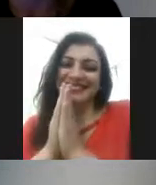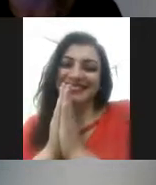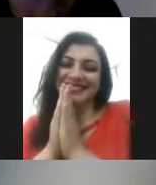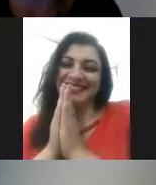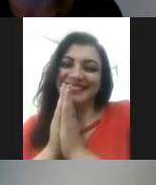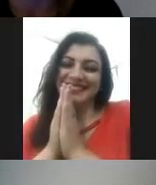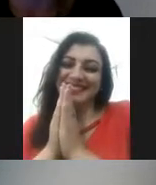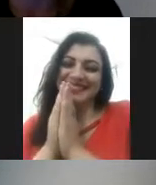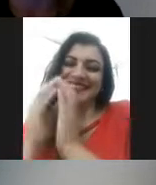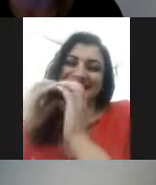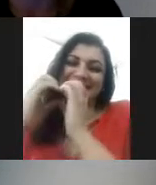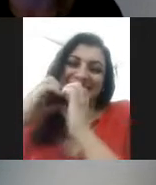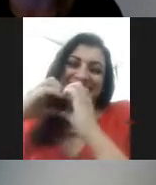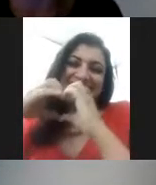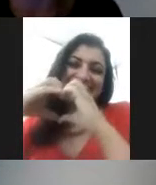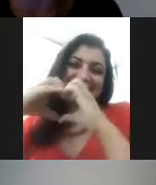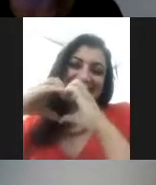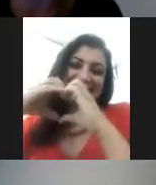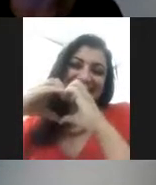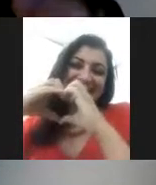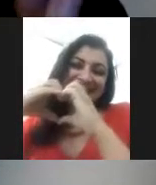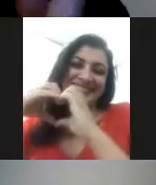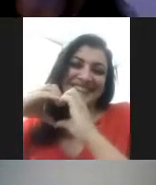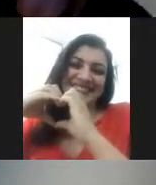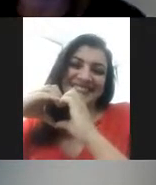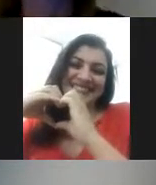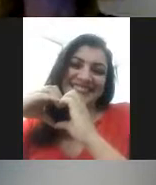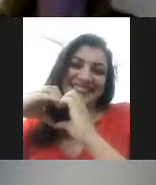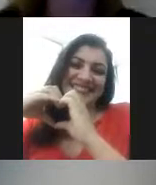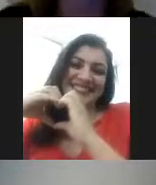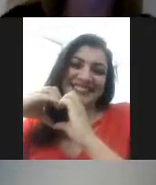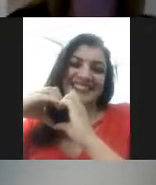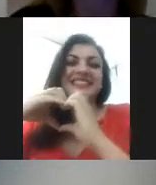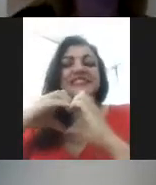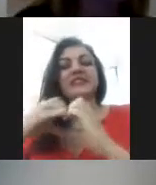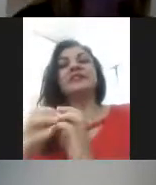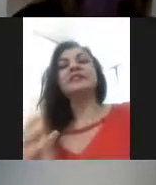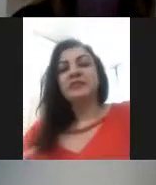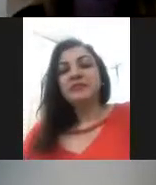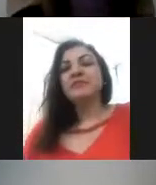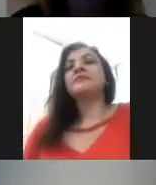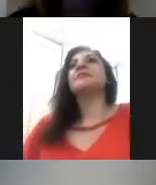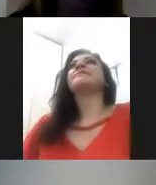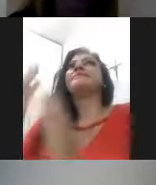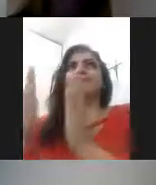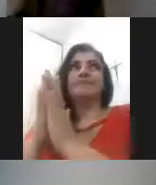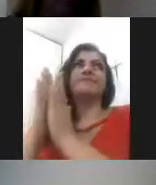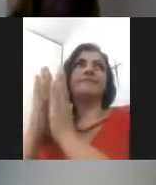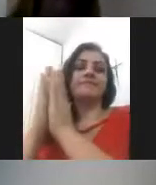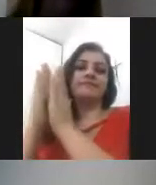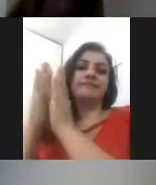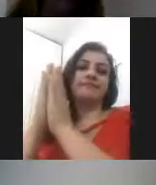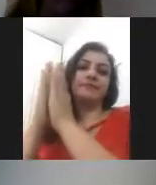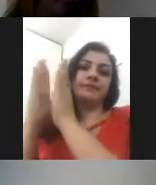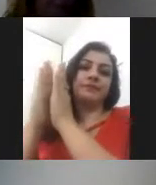em nome de todas as mulheres advogadas, considerando que ontem foi o dia da mulher advogada.